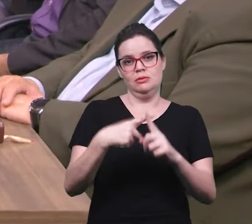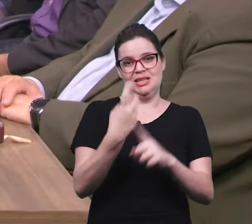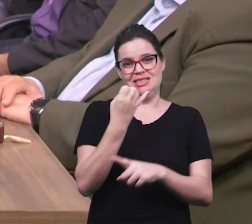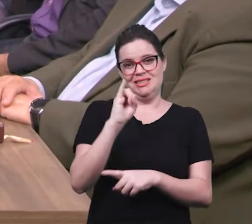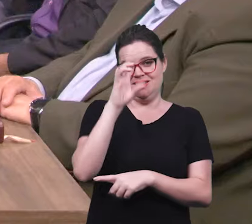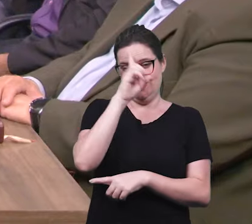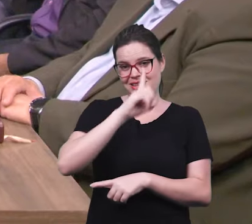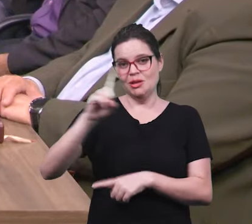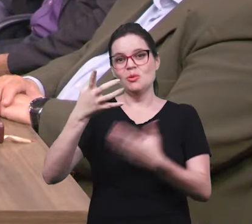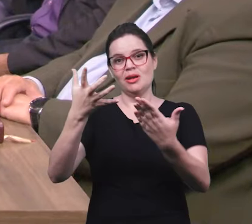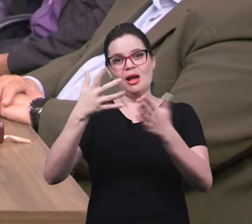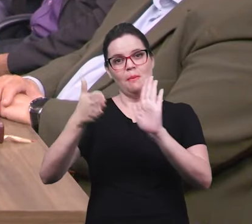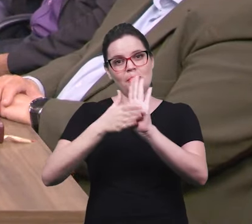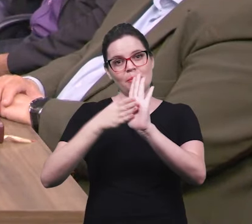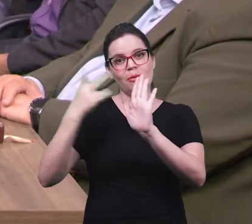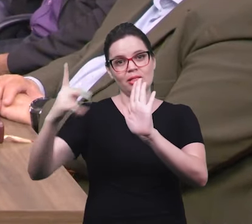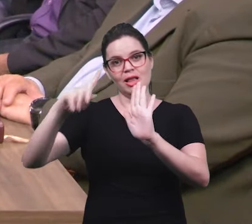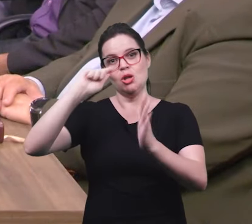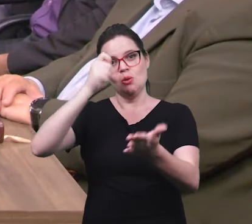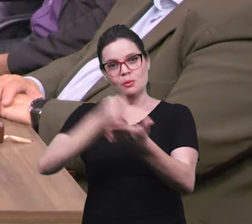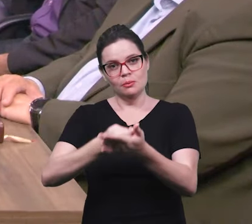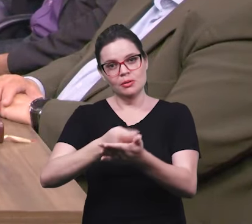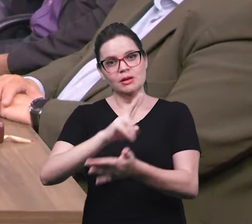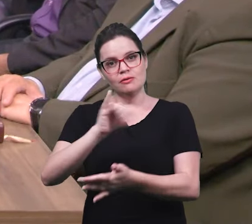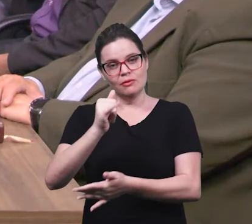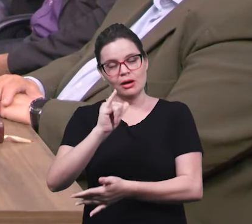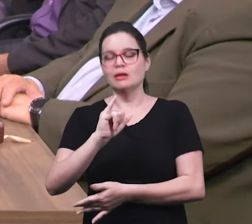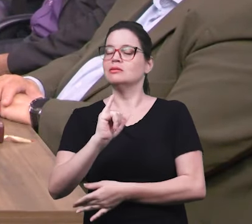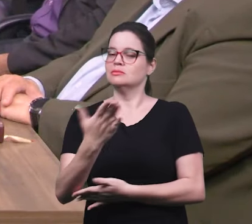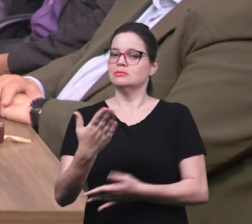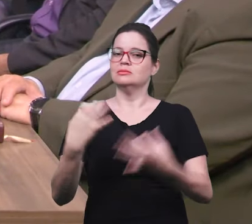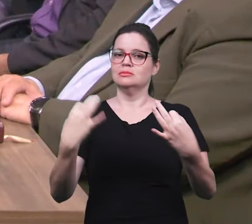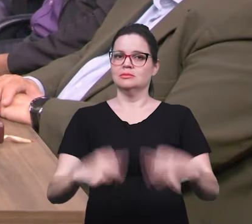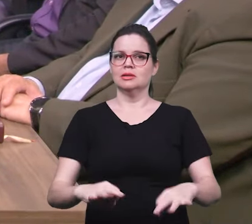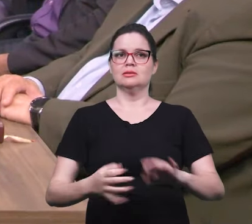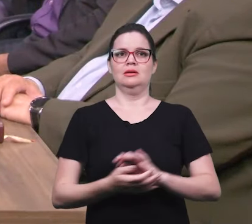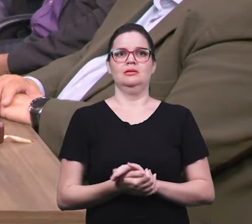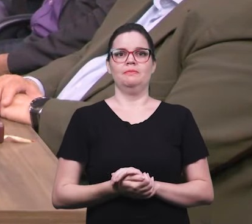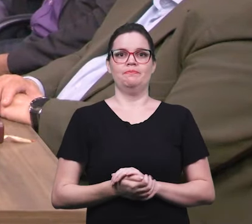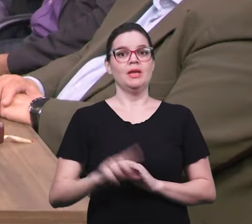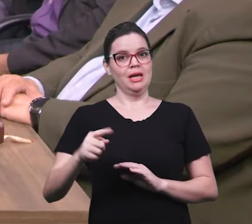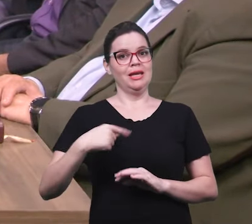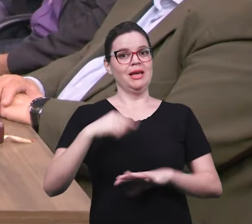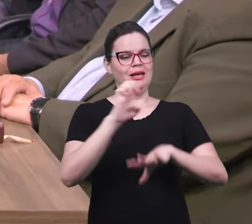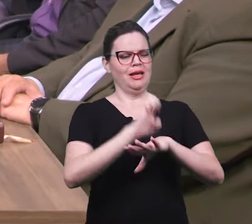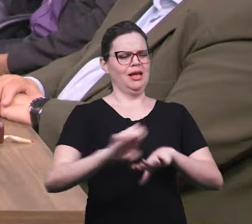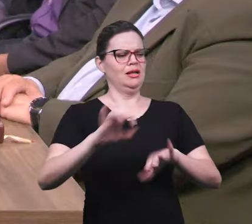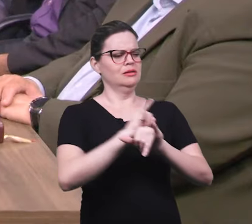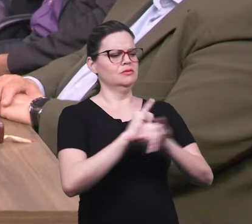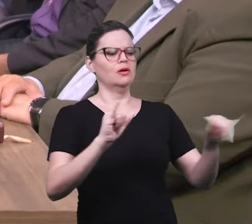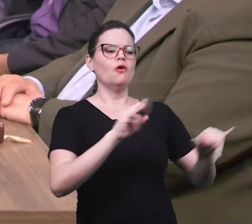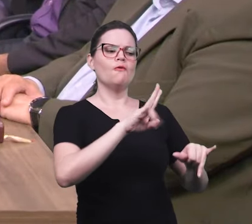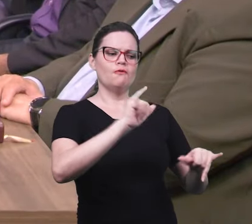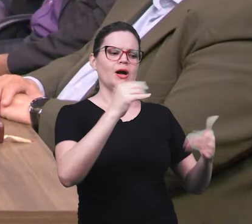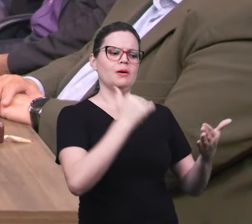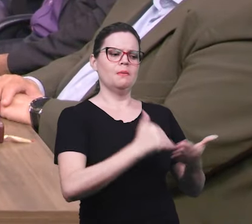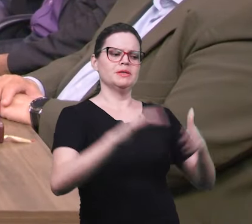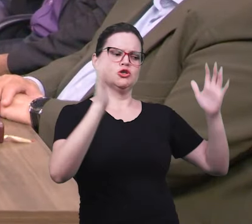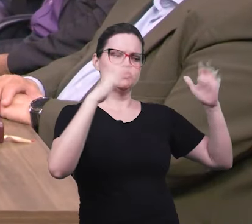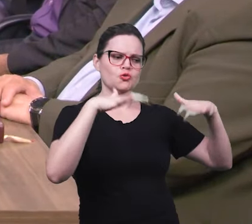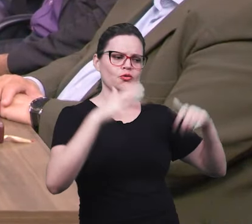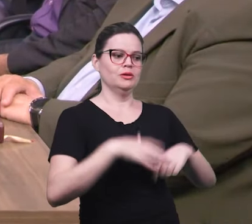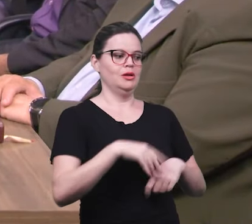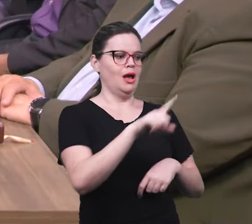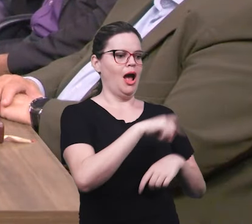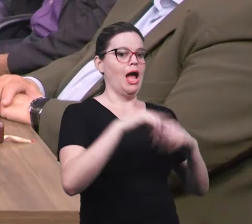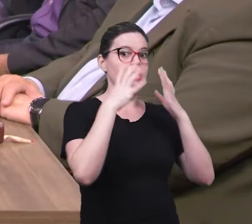Elias vira para cá e fala assim, ó, há ruídos de que vem chuva aí. As coisas vão começar a mudar. Então, assim,